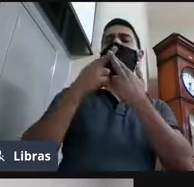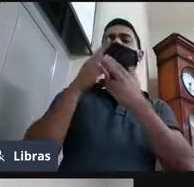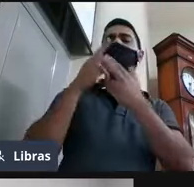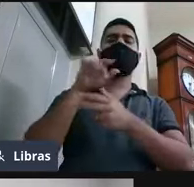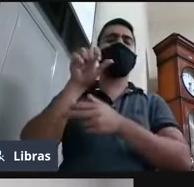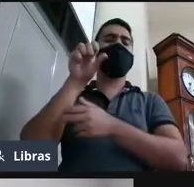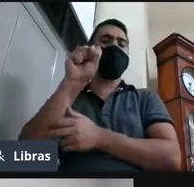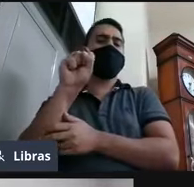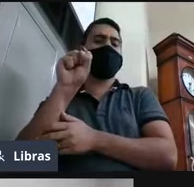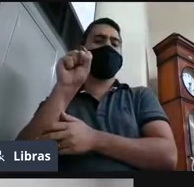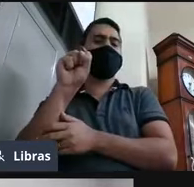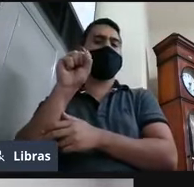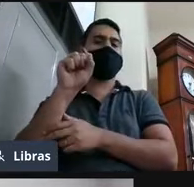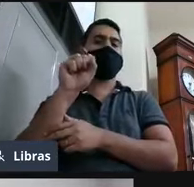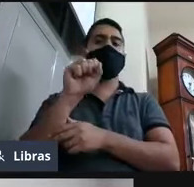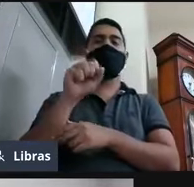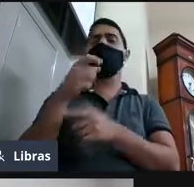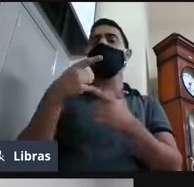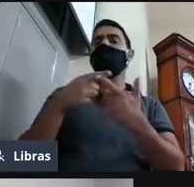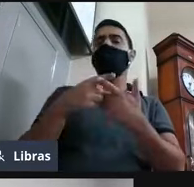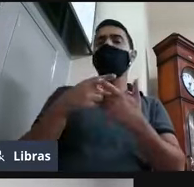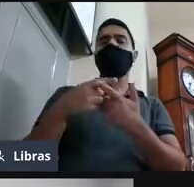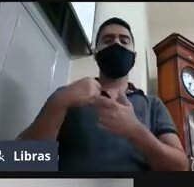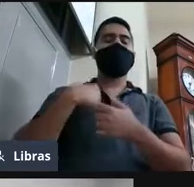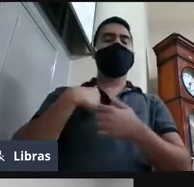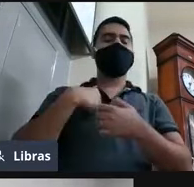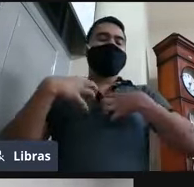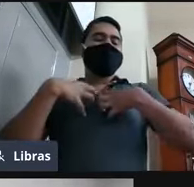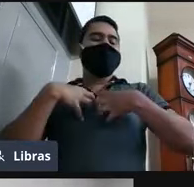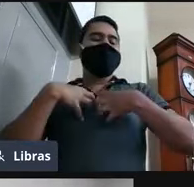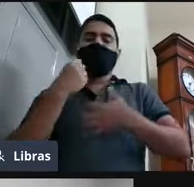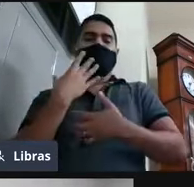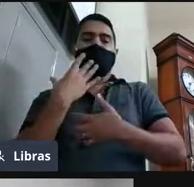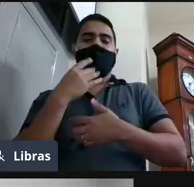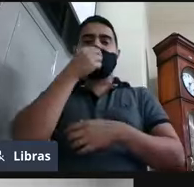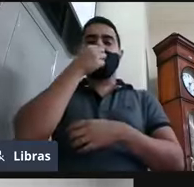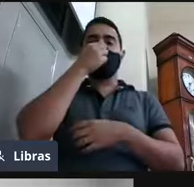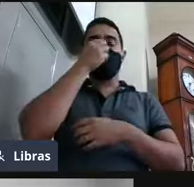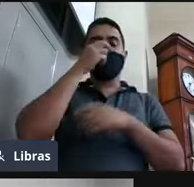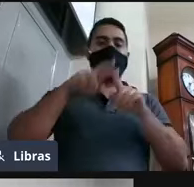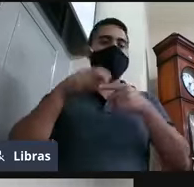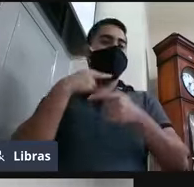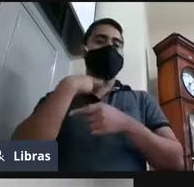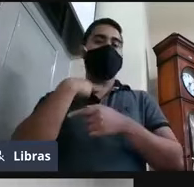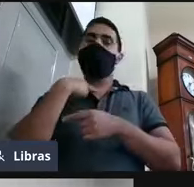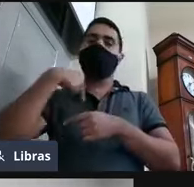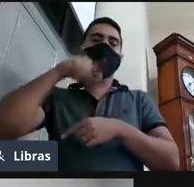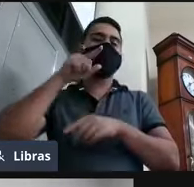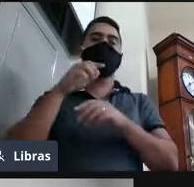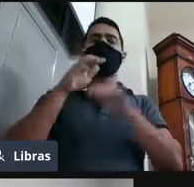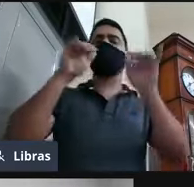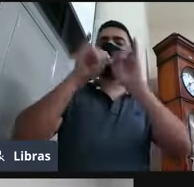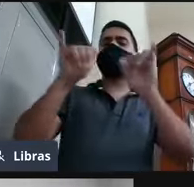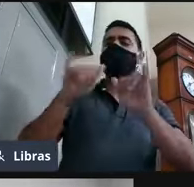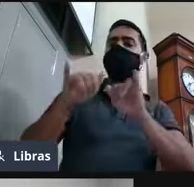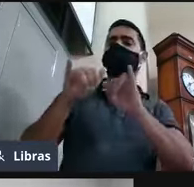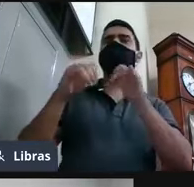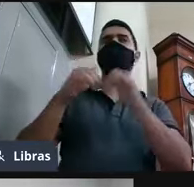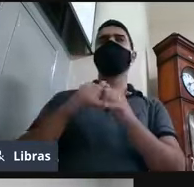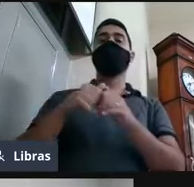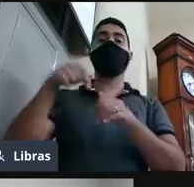de 2020, uma vez que não estou me sentindo bem e, portanto, estou impossibilitado de prestar informações